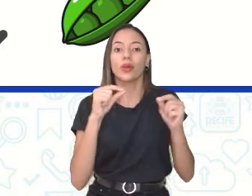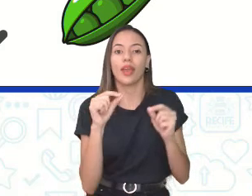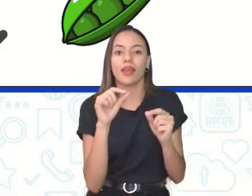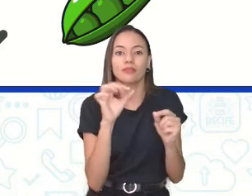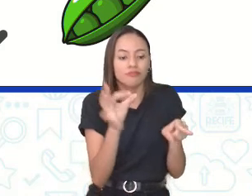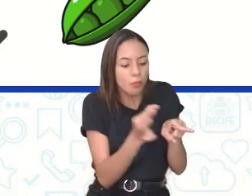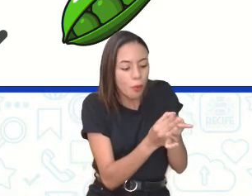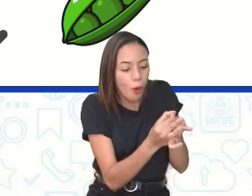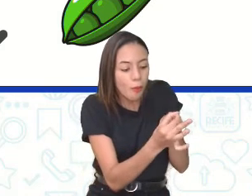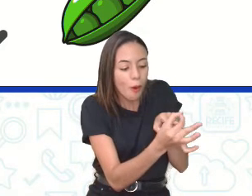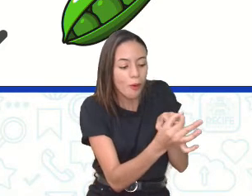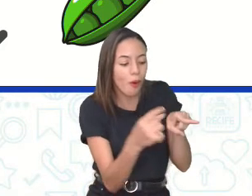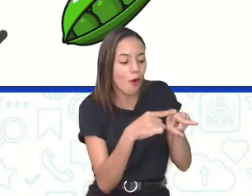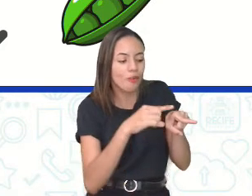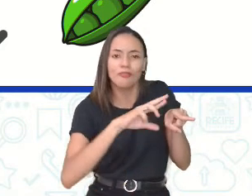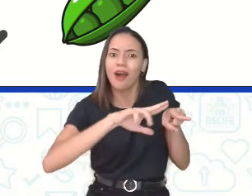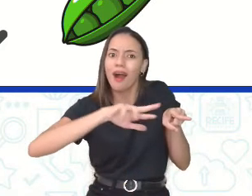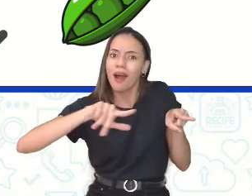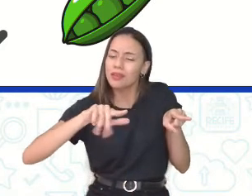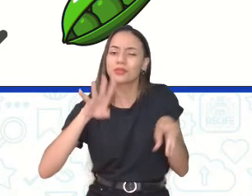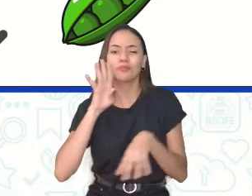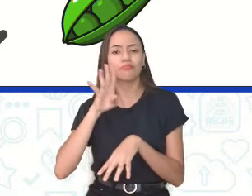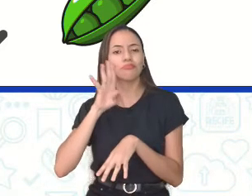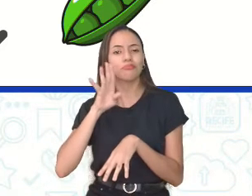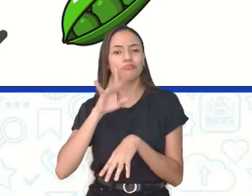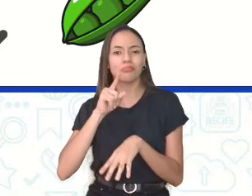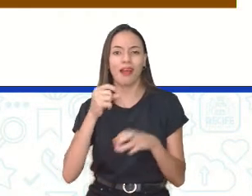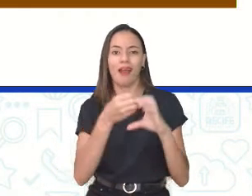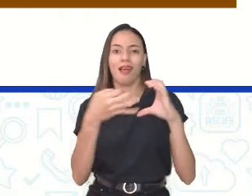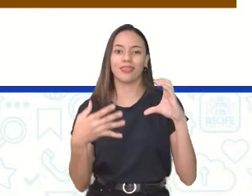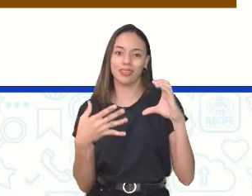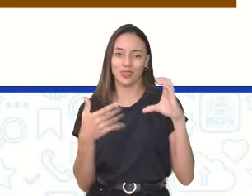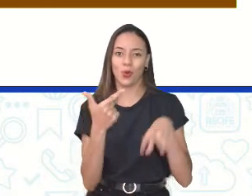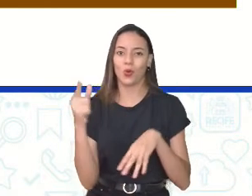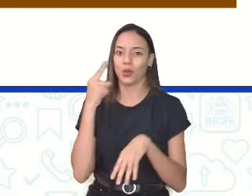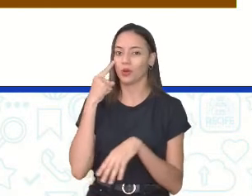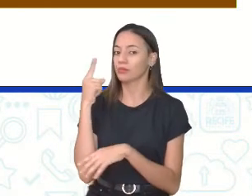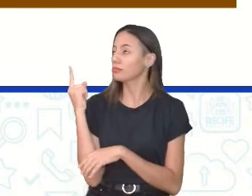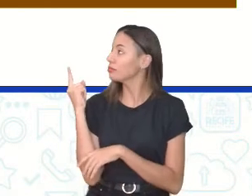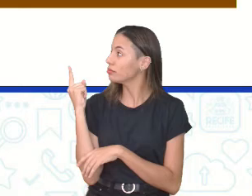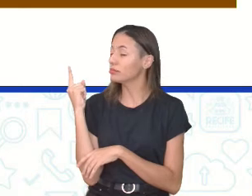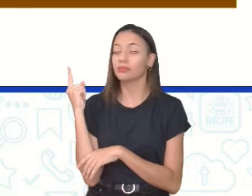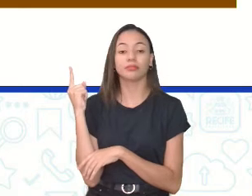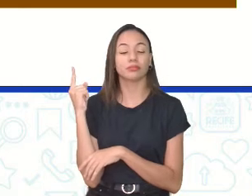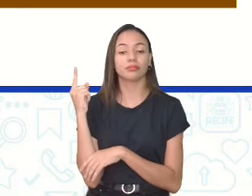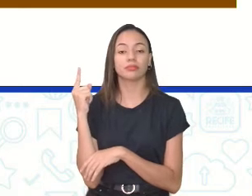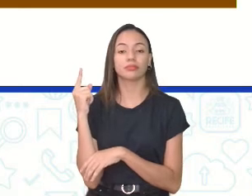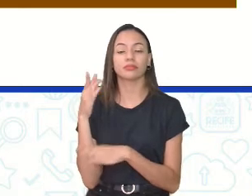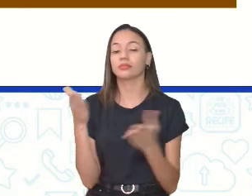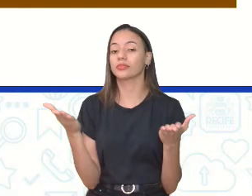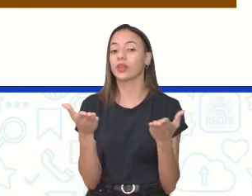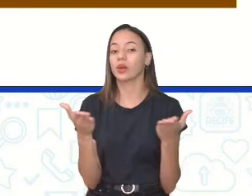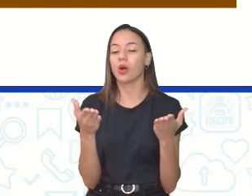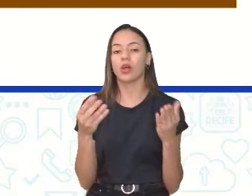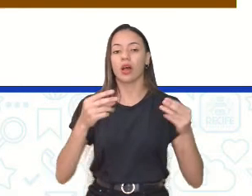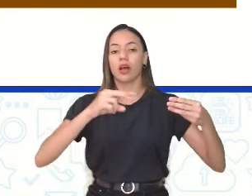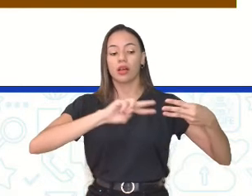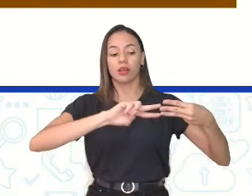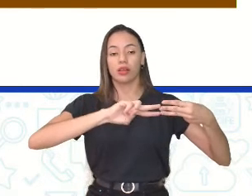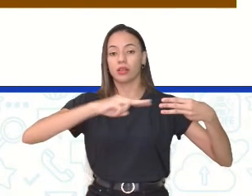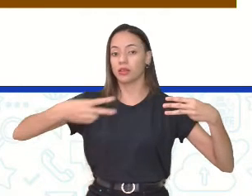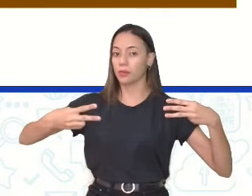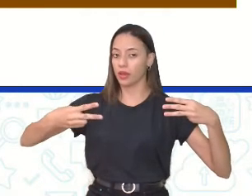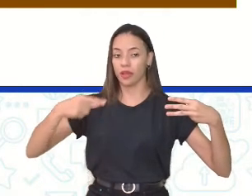aí, né? Então, bem legal isso aí, essas outras características, tá certo? Então, vamos ver o que é que Mendel,